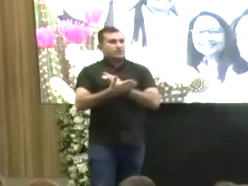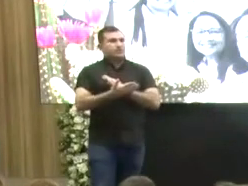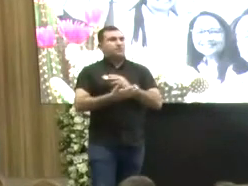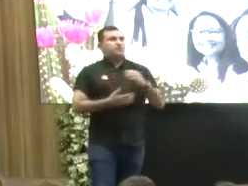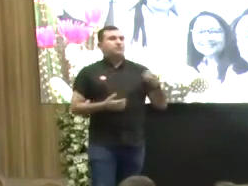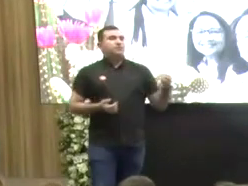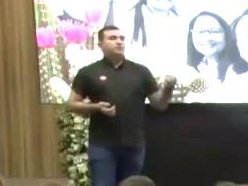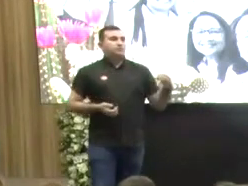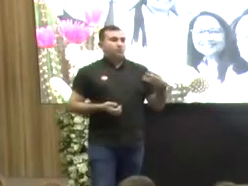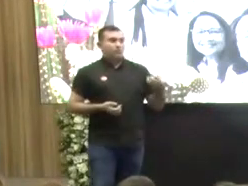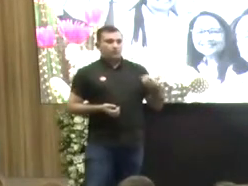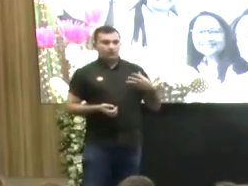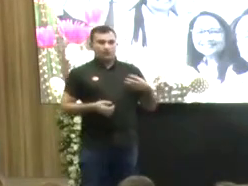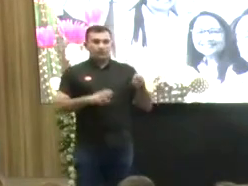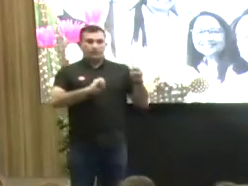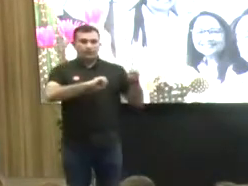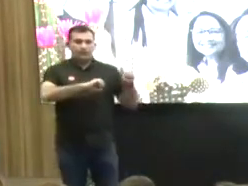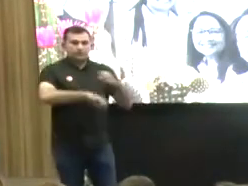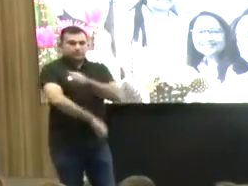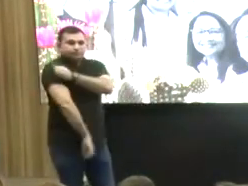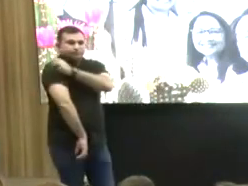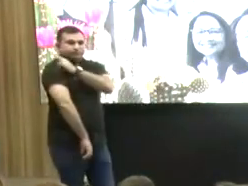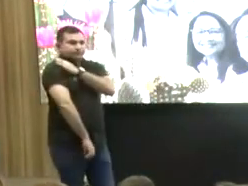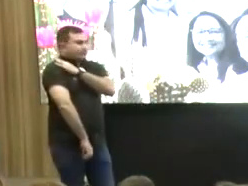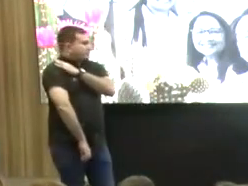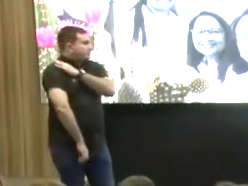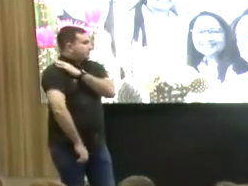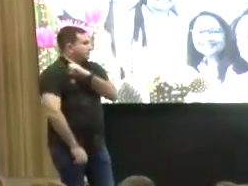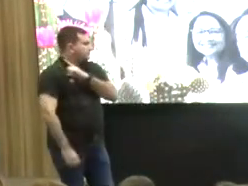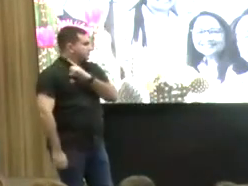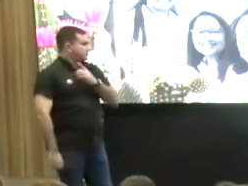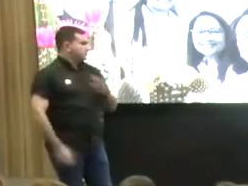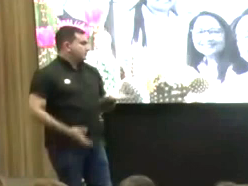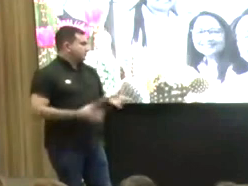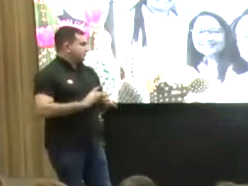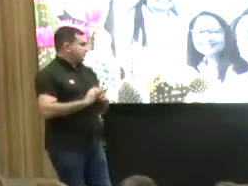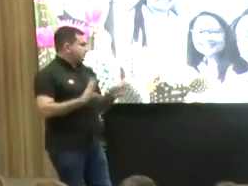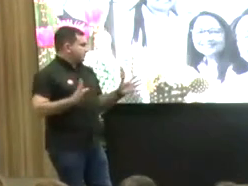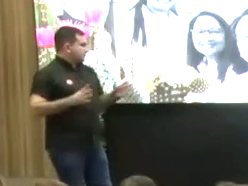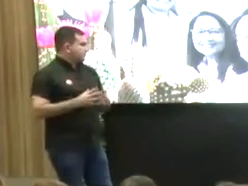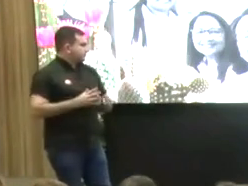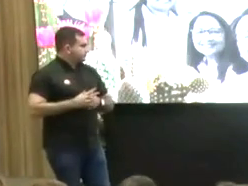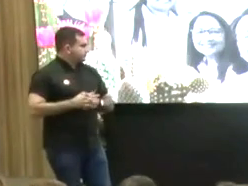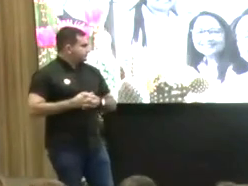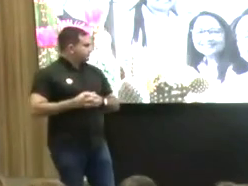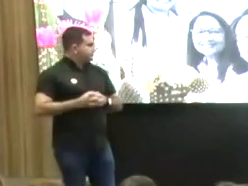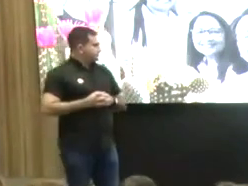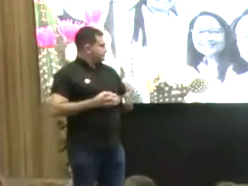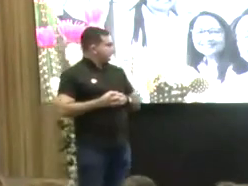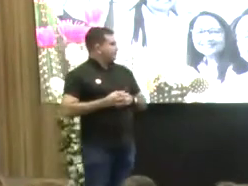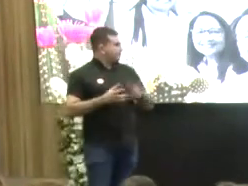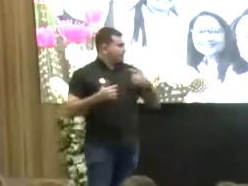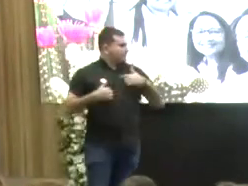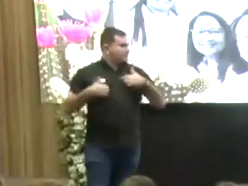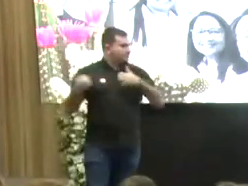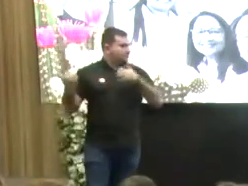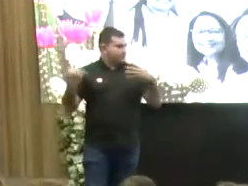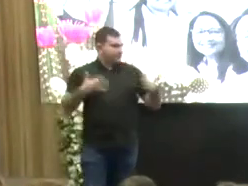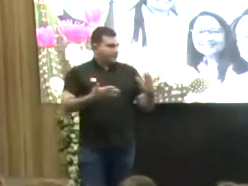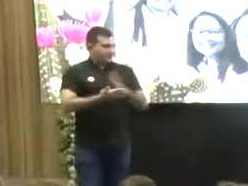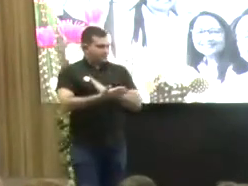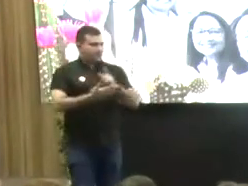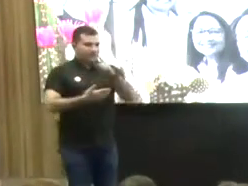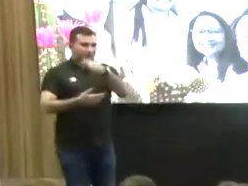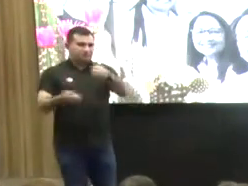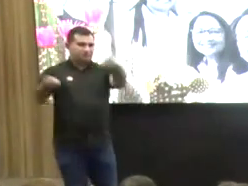né? E aí fiquem à vontade, tá certo? Bom, vocês puseram questões